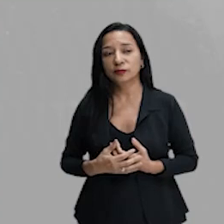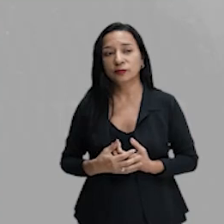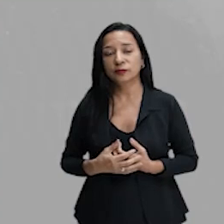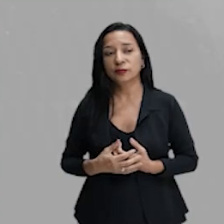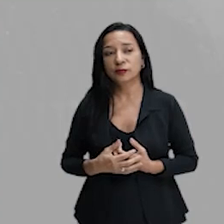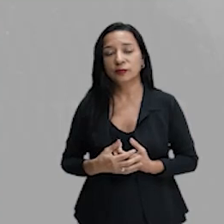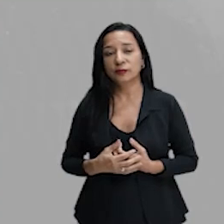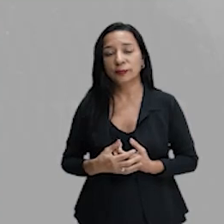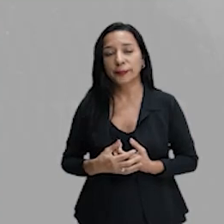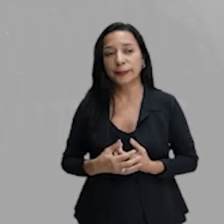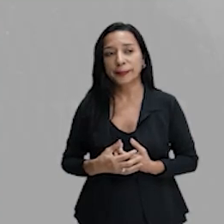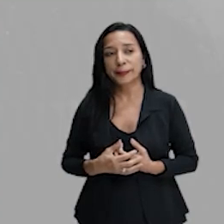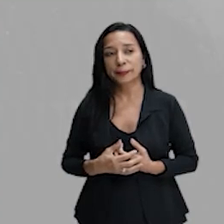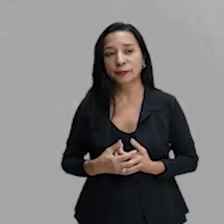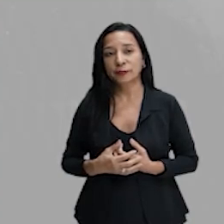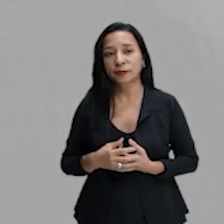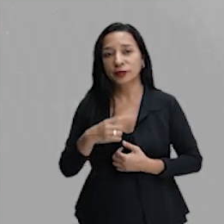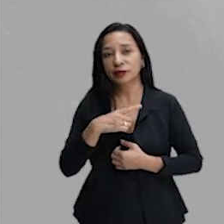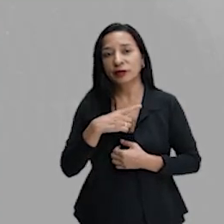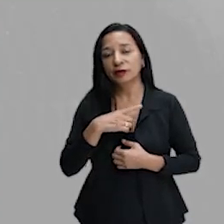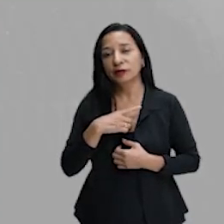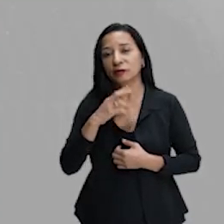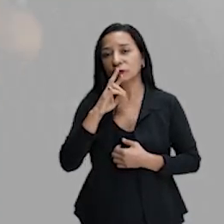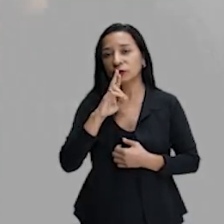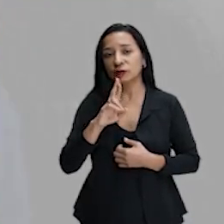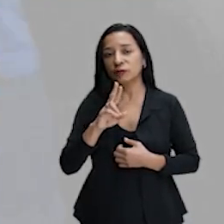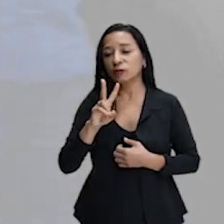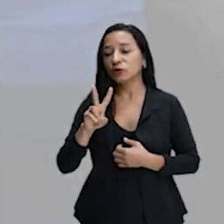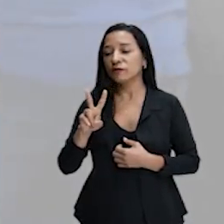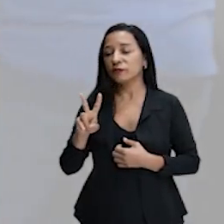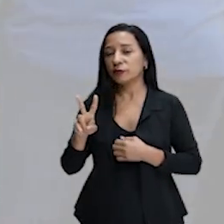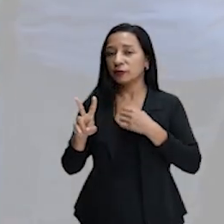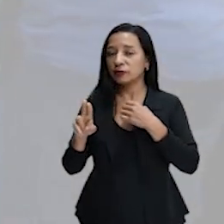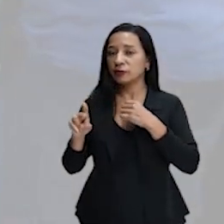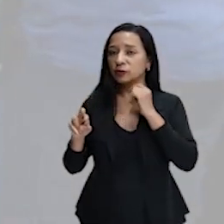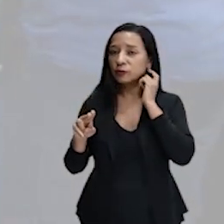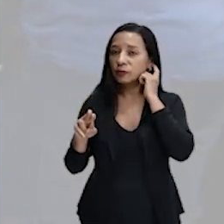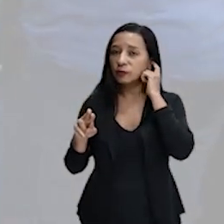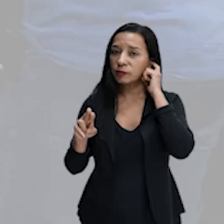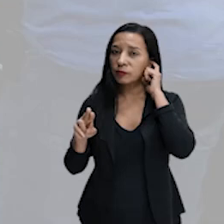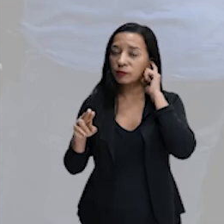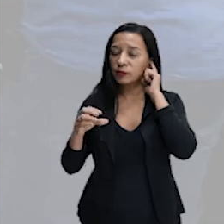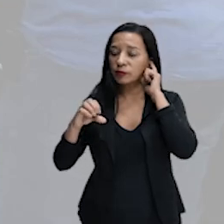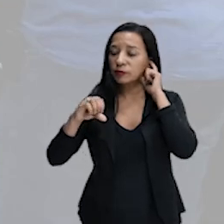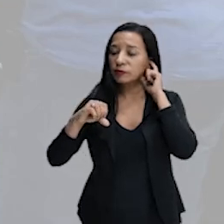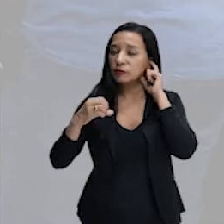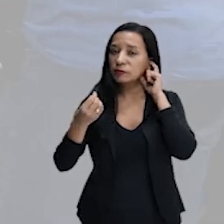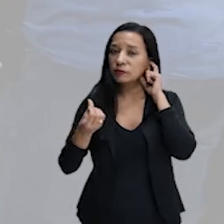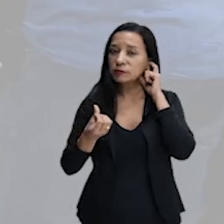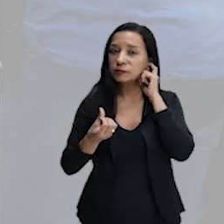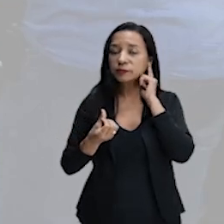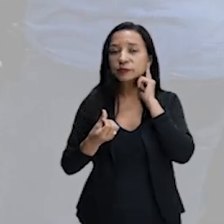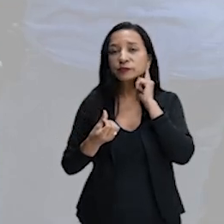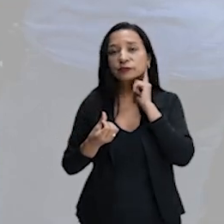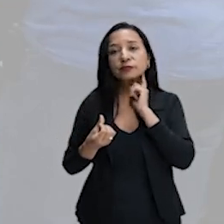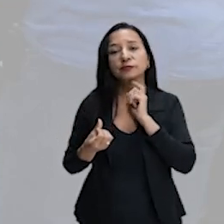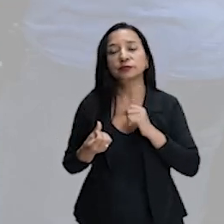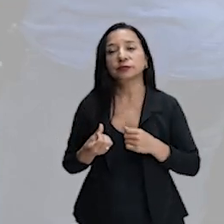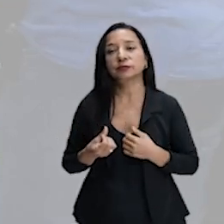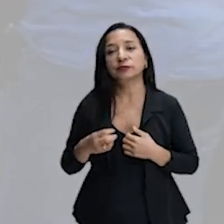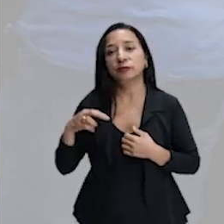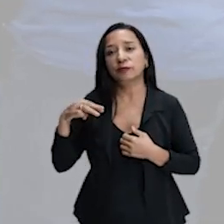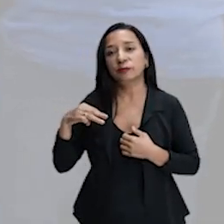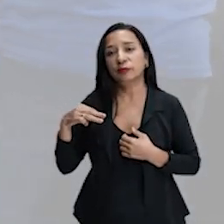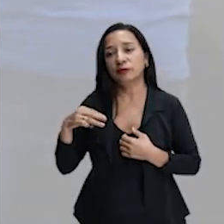9 tá então nós temos aqui que meu volume deu igual a 96